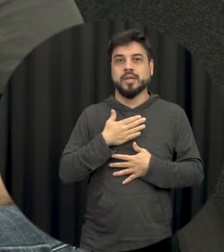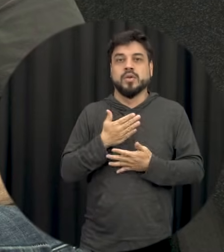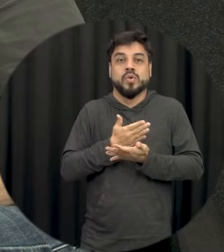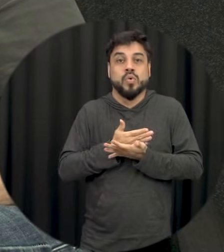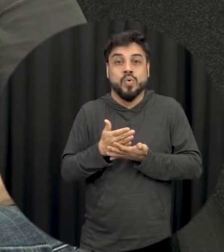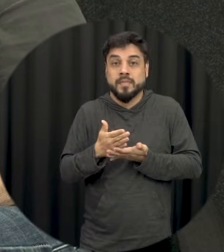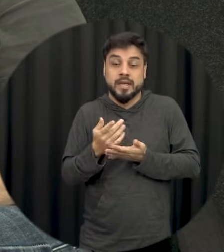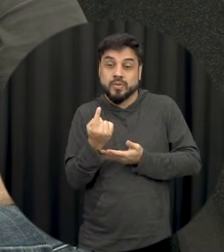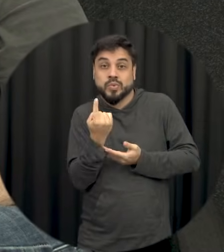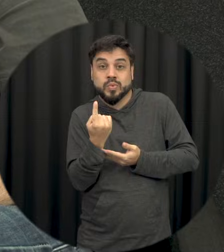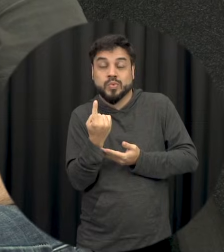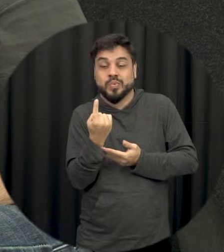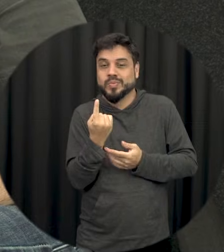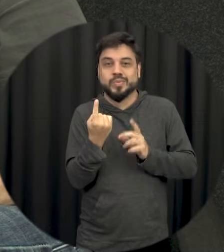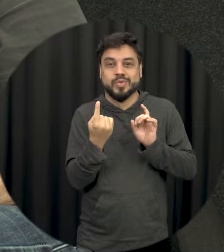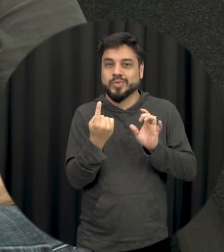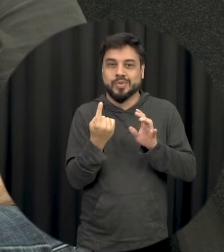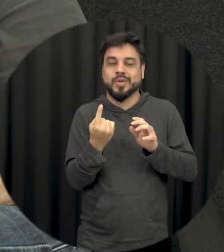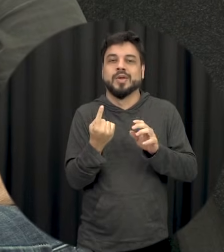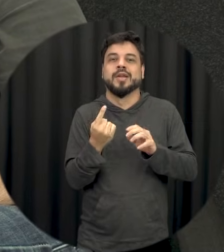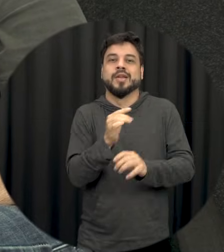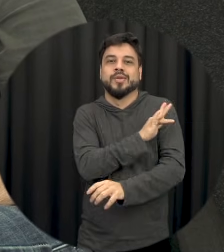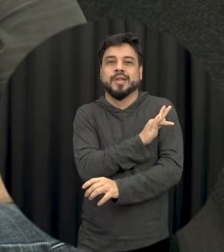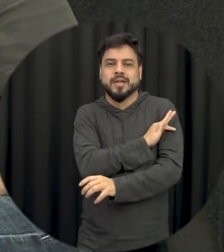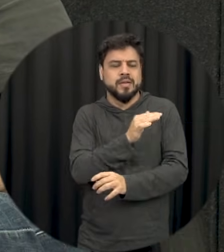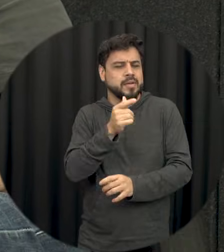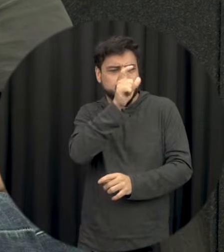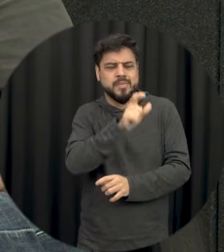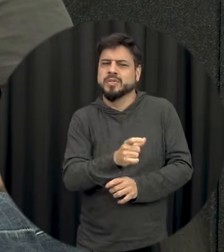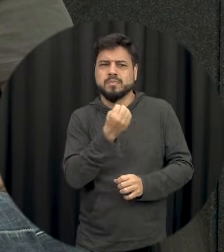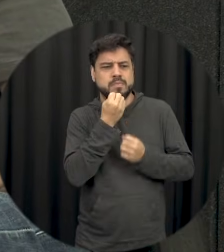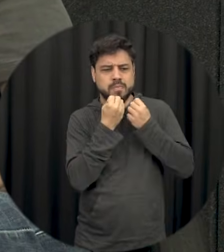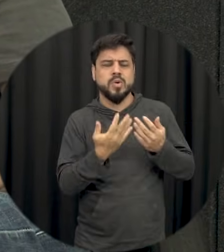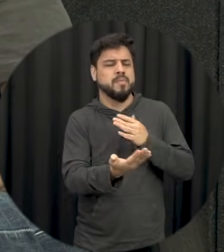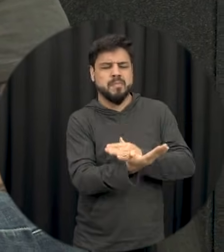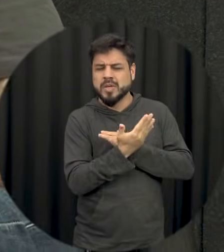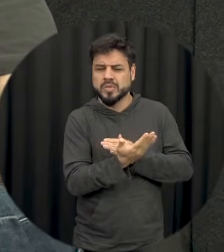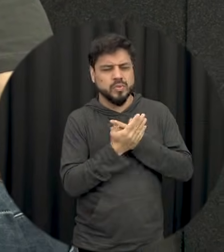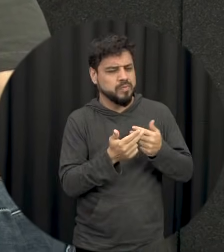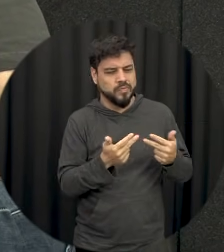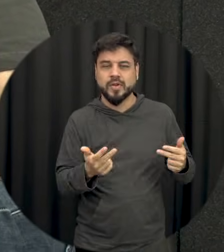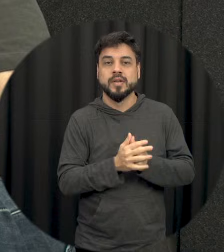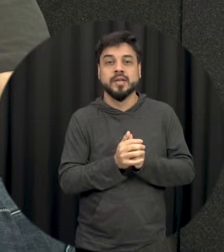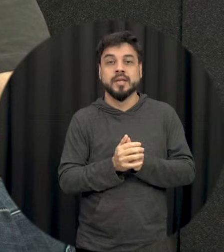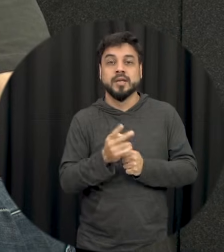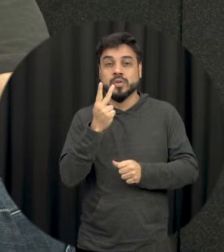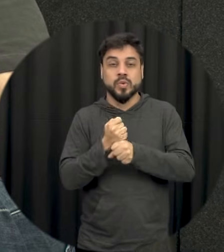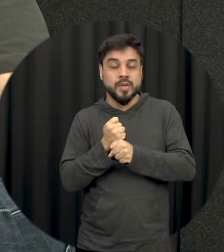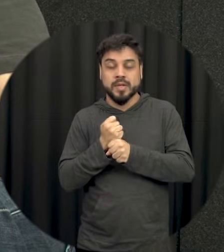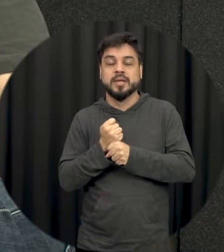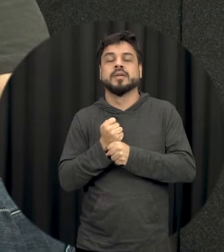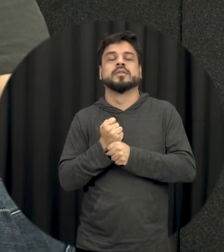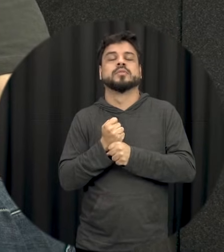um servidor técnico, que foi uma pessoa maravilhosa que me ajudou imensamente. Então 2 anos e meio